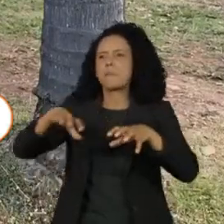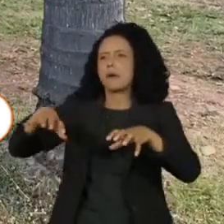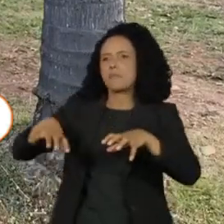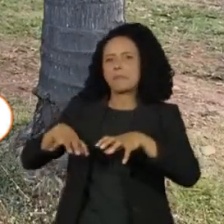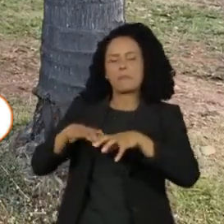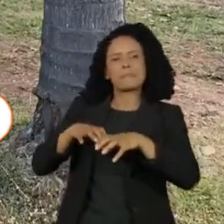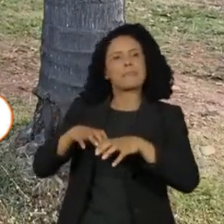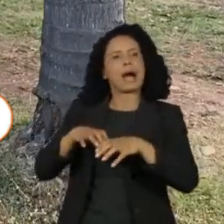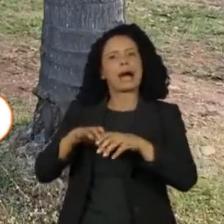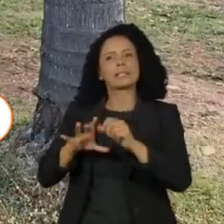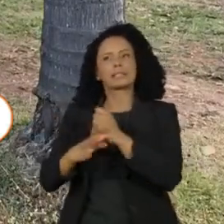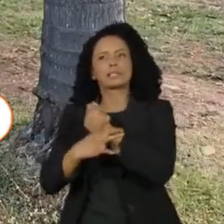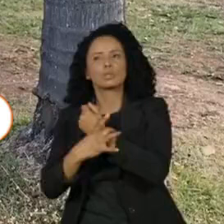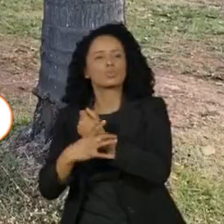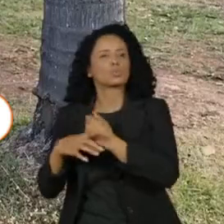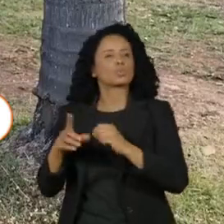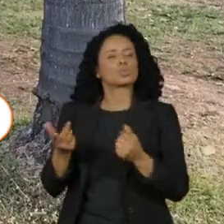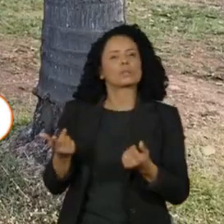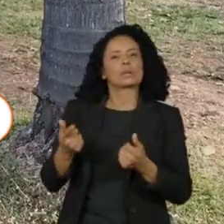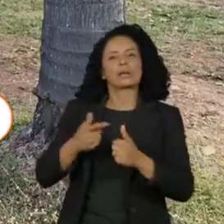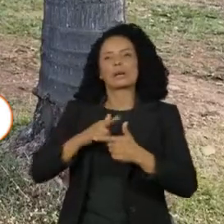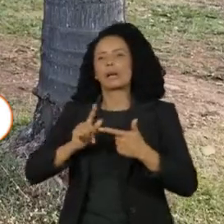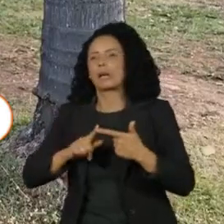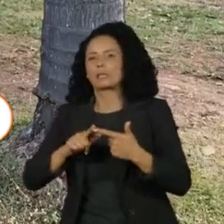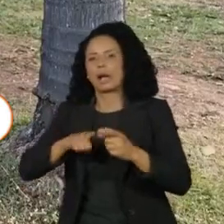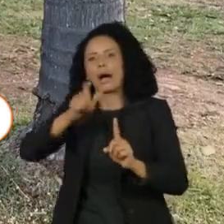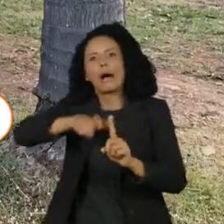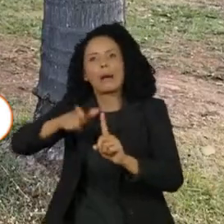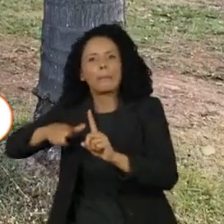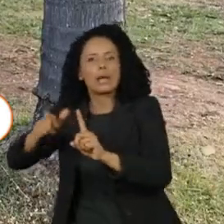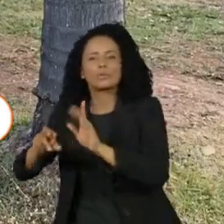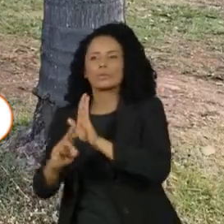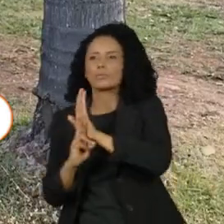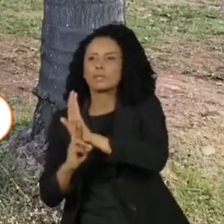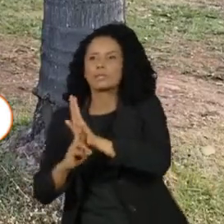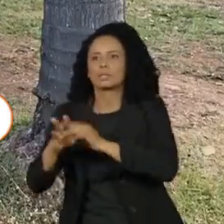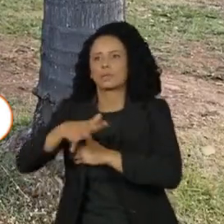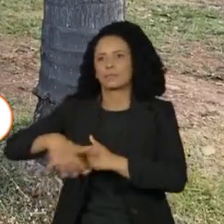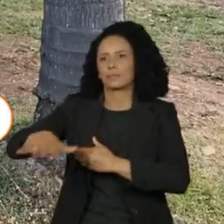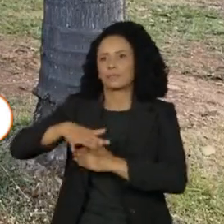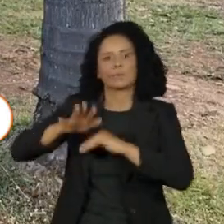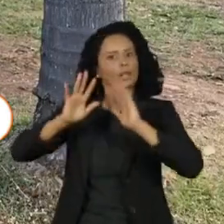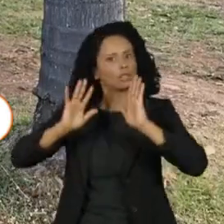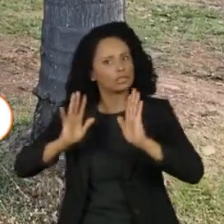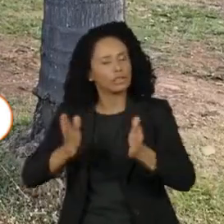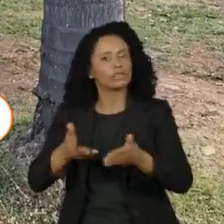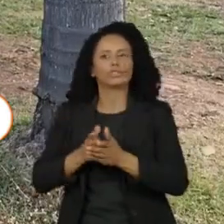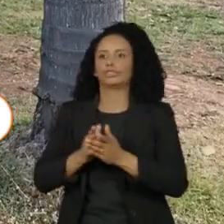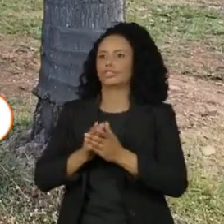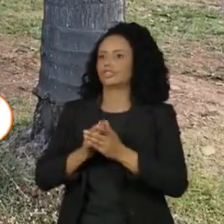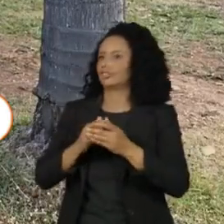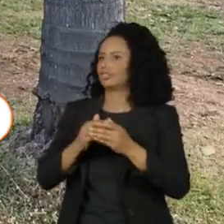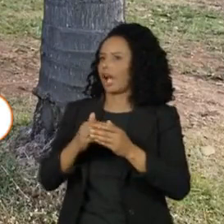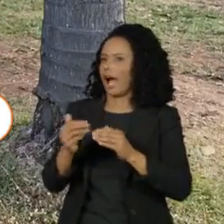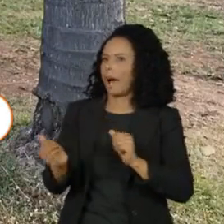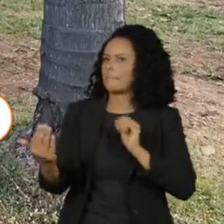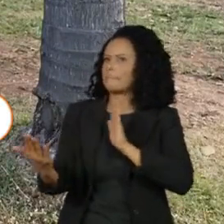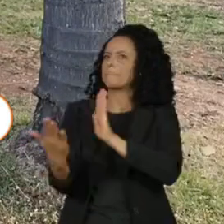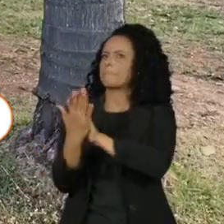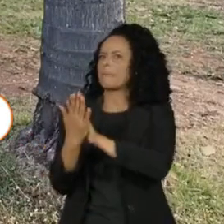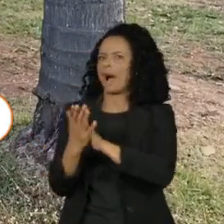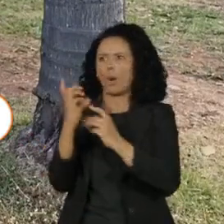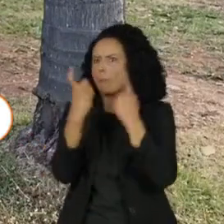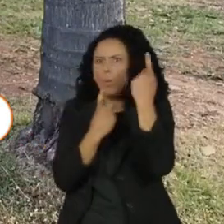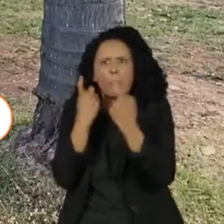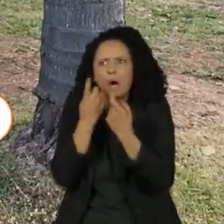de Segurança Pública especialistas e outros representantes do setor já se manifestaram em relação a esse tema com